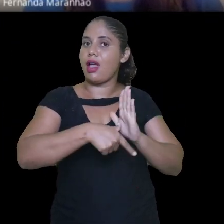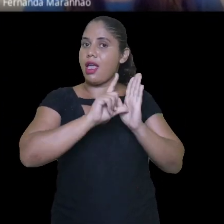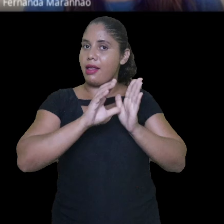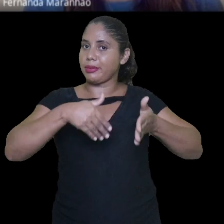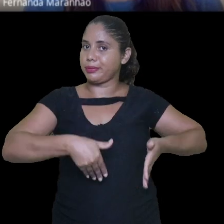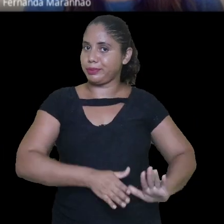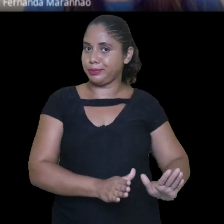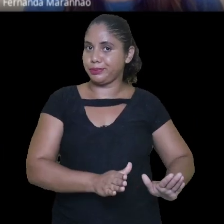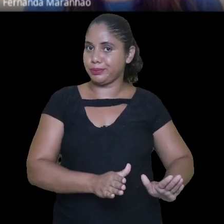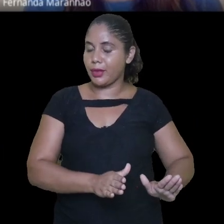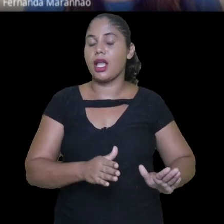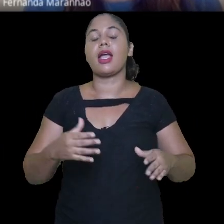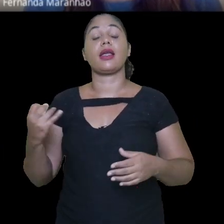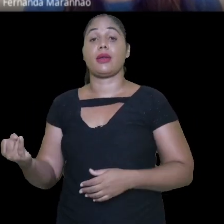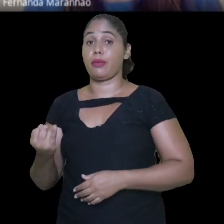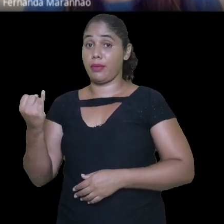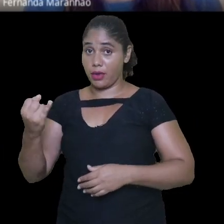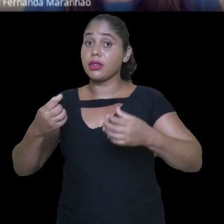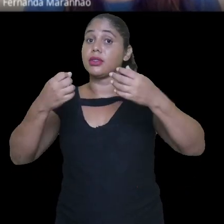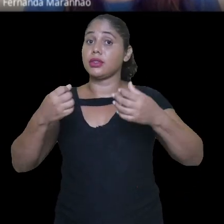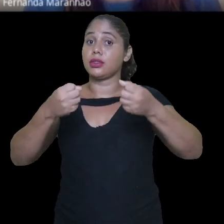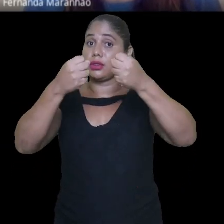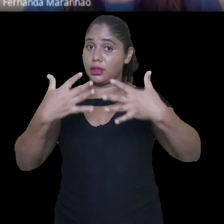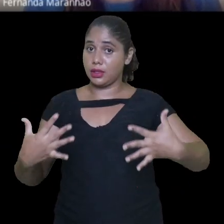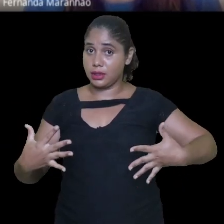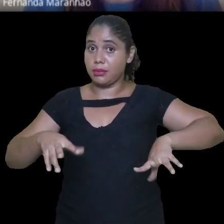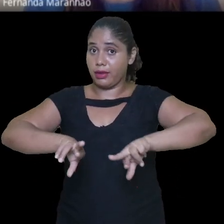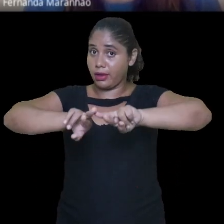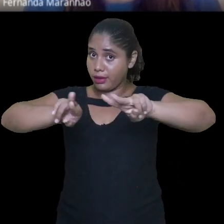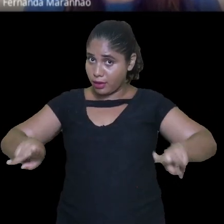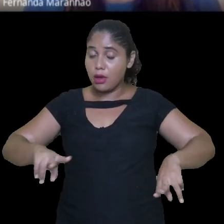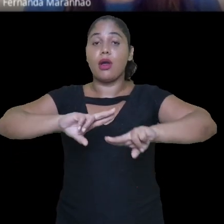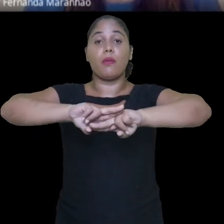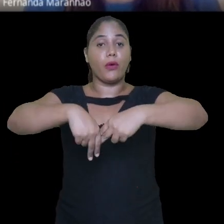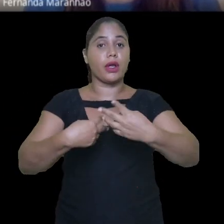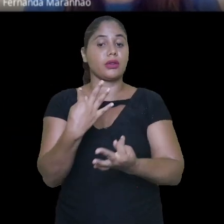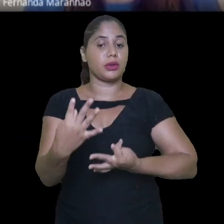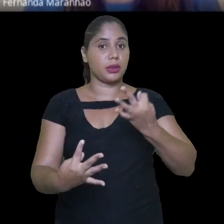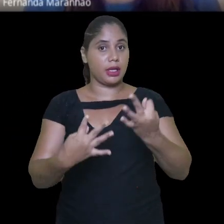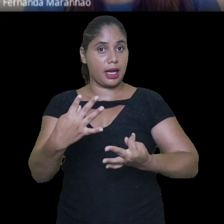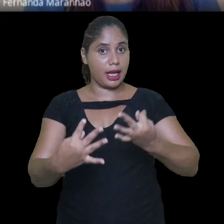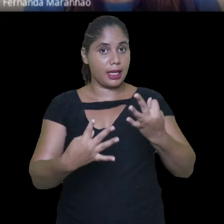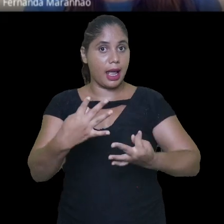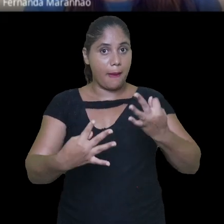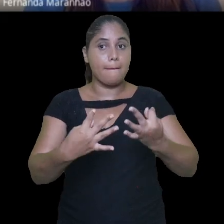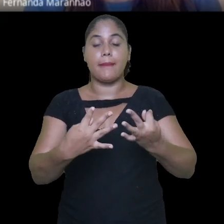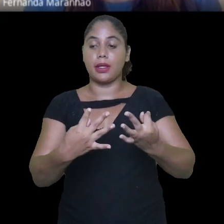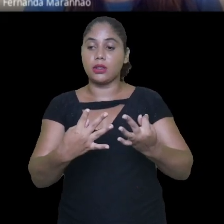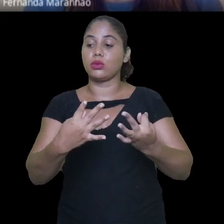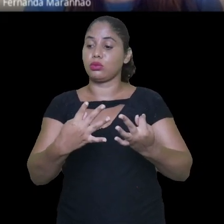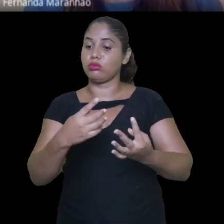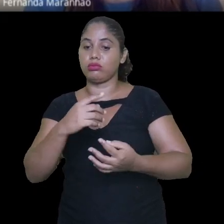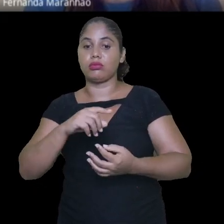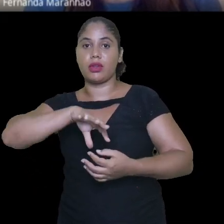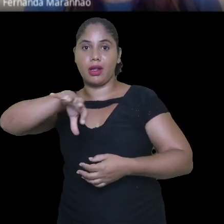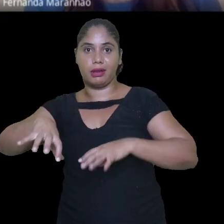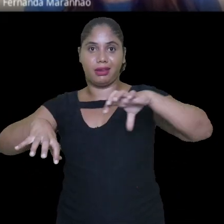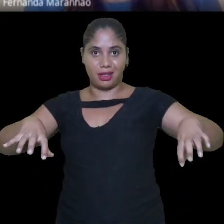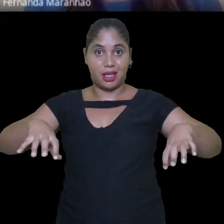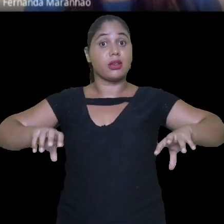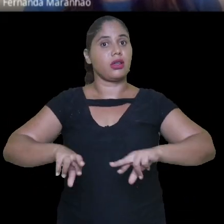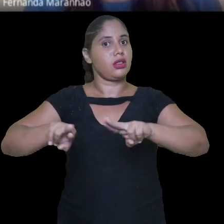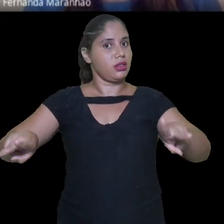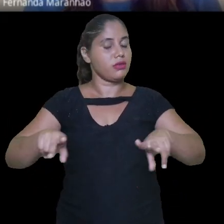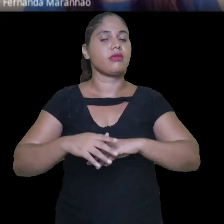nosso slide, nós estamos elencando quais os 3 tipos de prematuridade quando nós